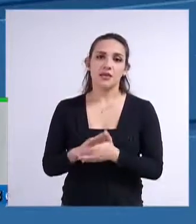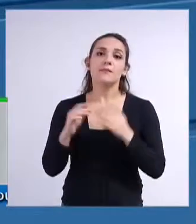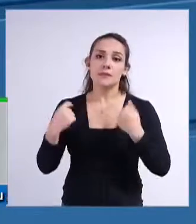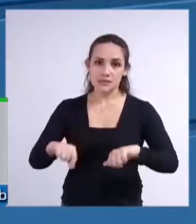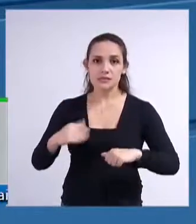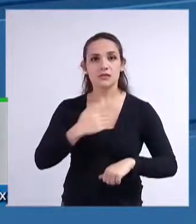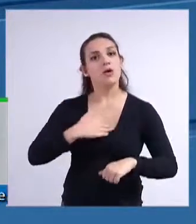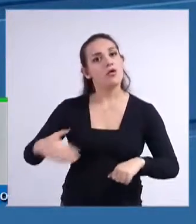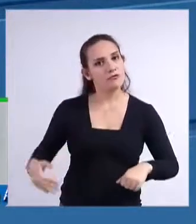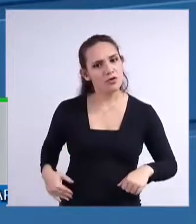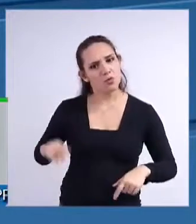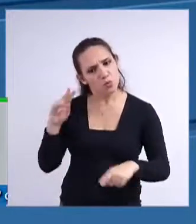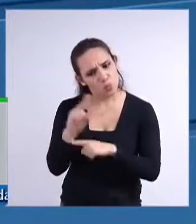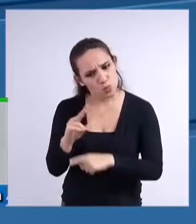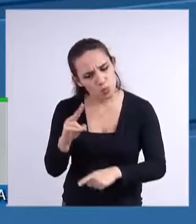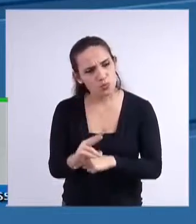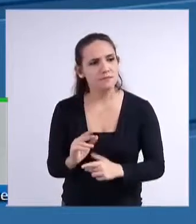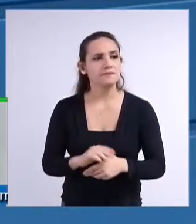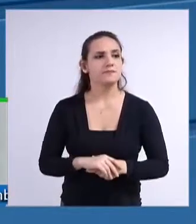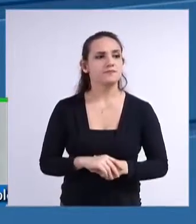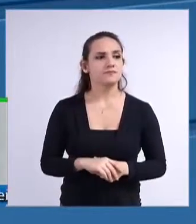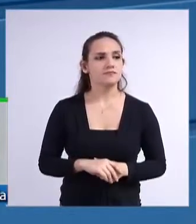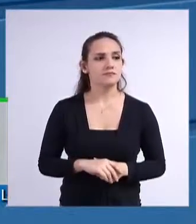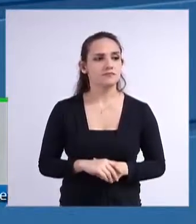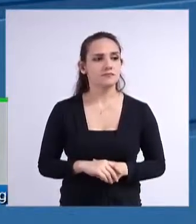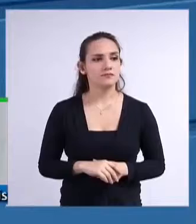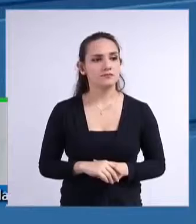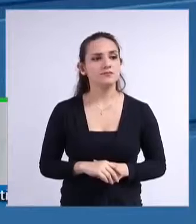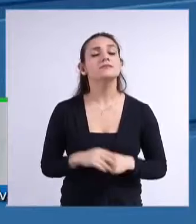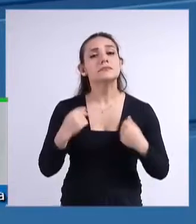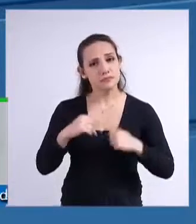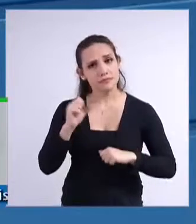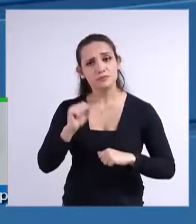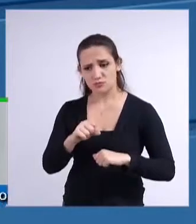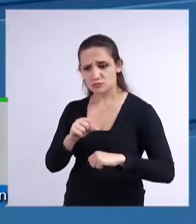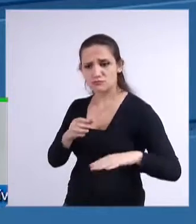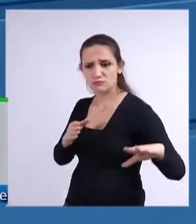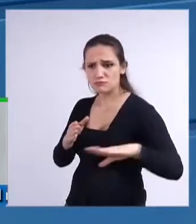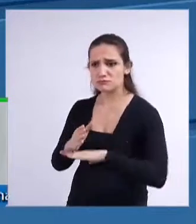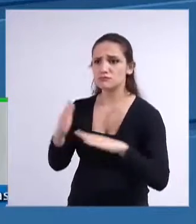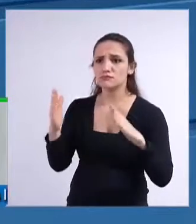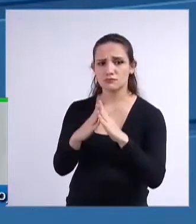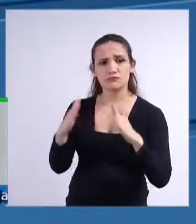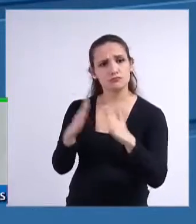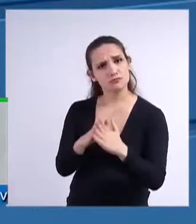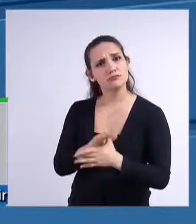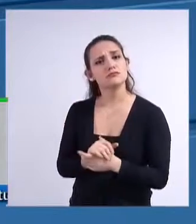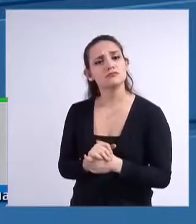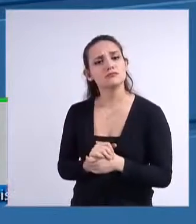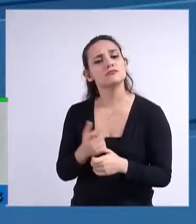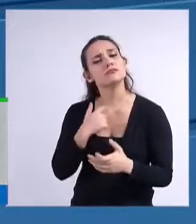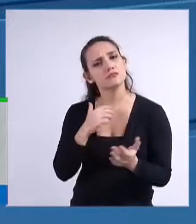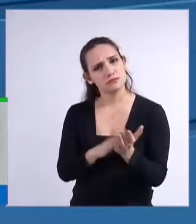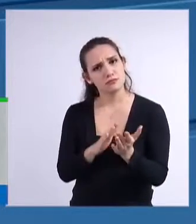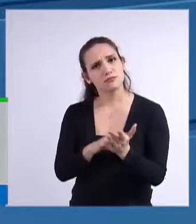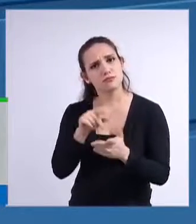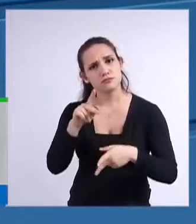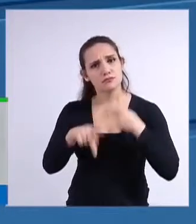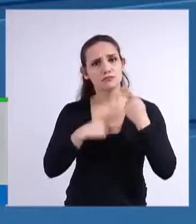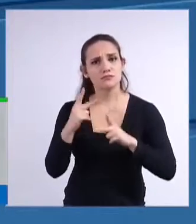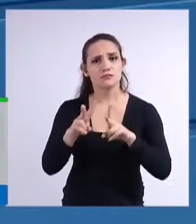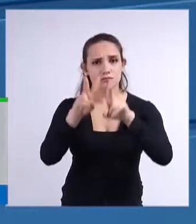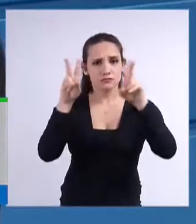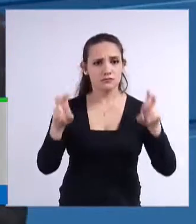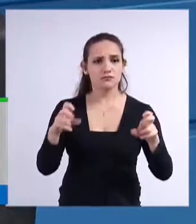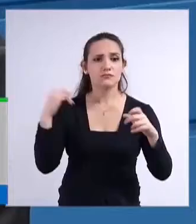Estado, até inclusive usando, né, abrindo domicílios para poder tomar as providências. Parabenizo Vossa Excelência por trazer esse assunto